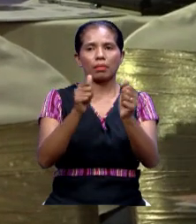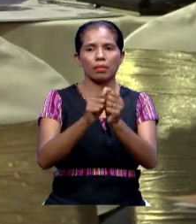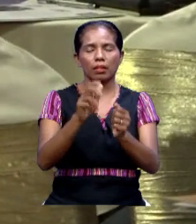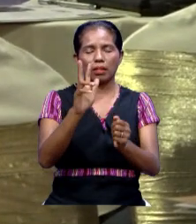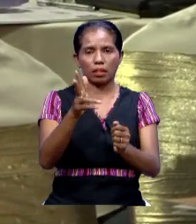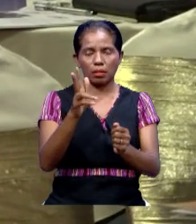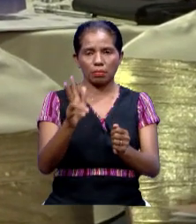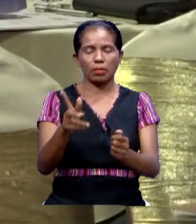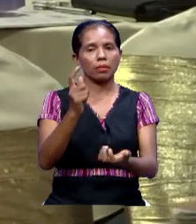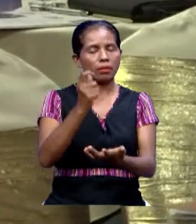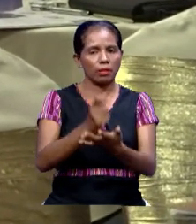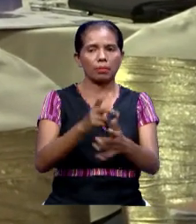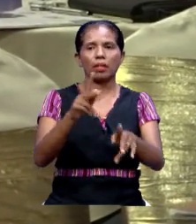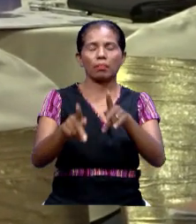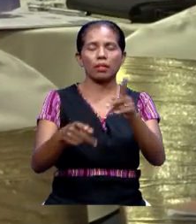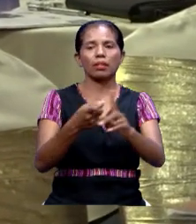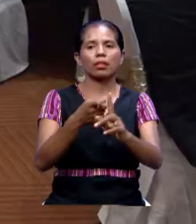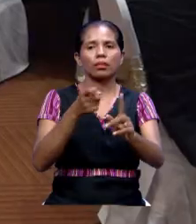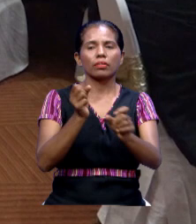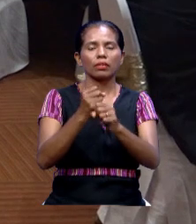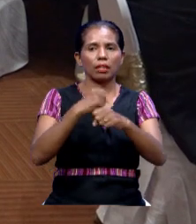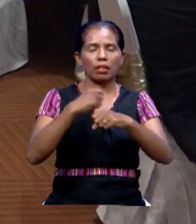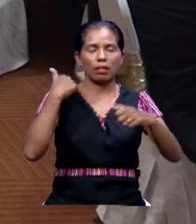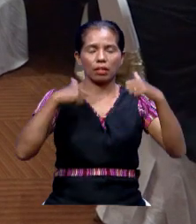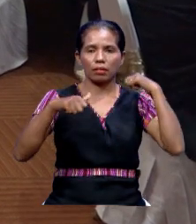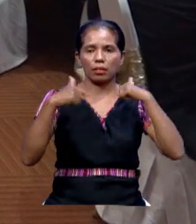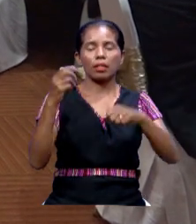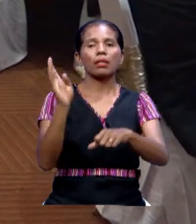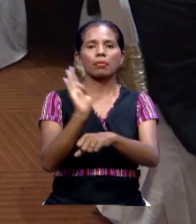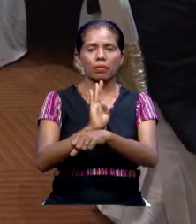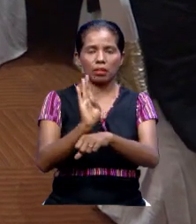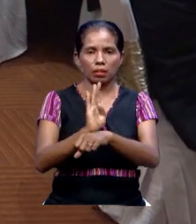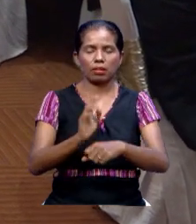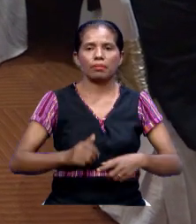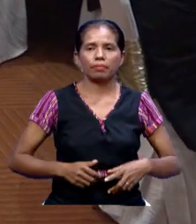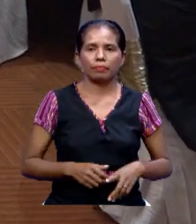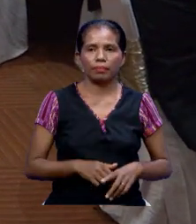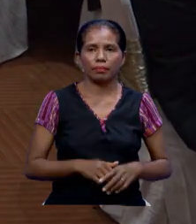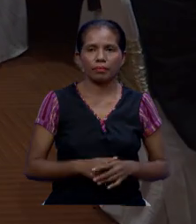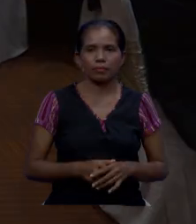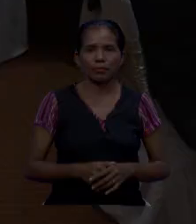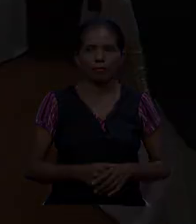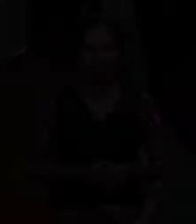nulu resin no ema sirane mayoria halo atividade negosiu. Gasparinha de Souza, Dilma Suzeti, ZMN.